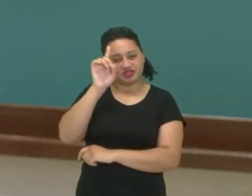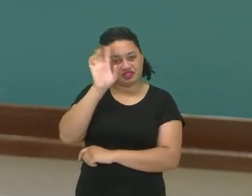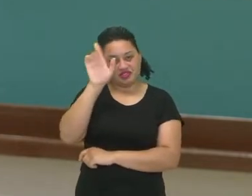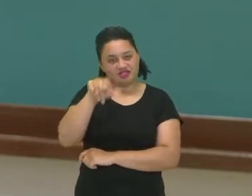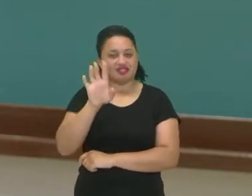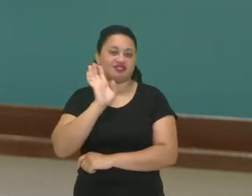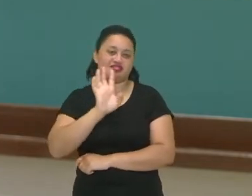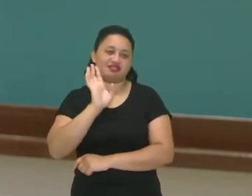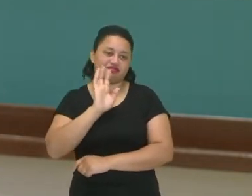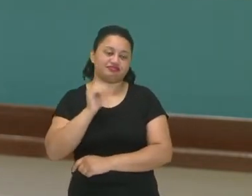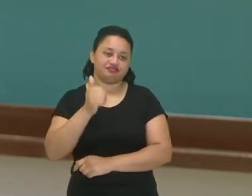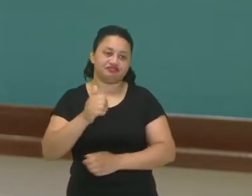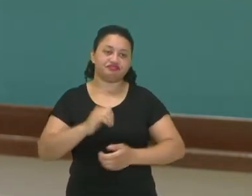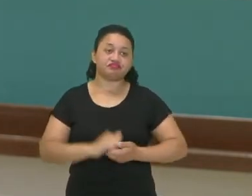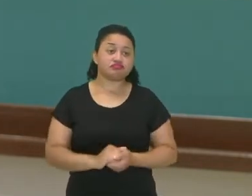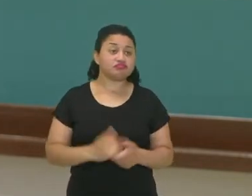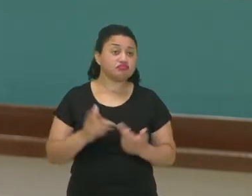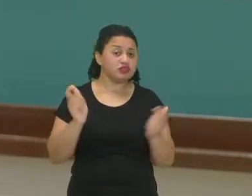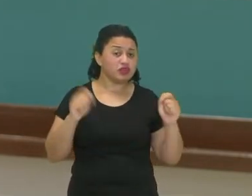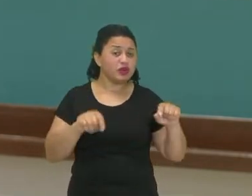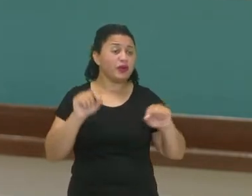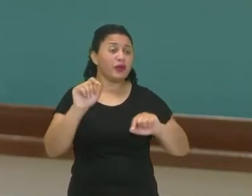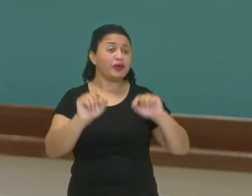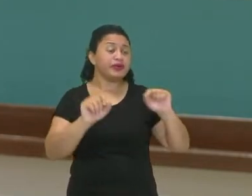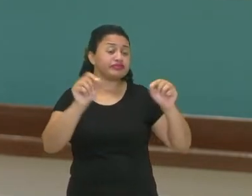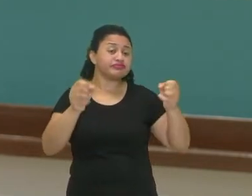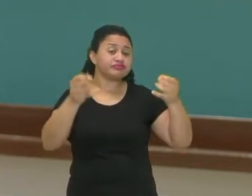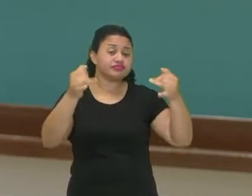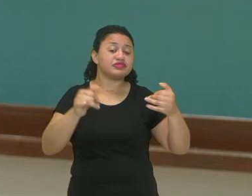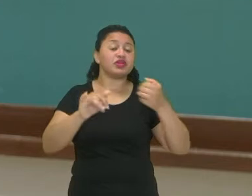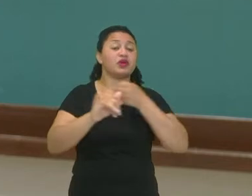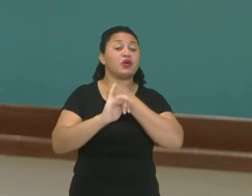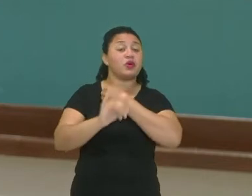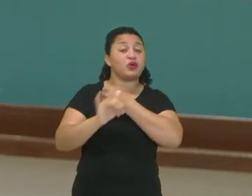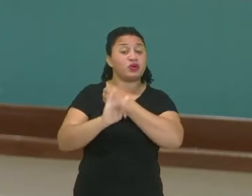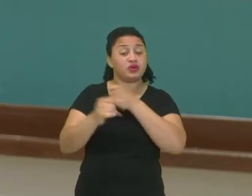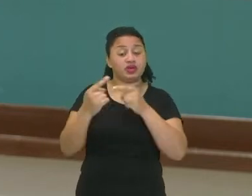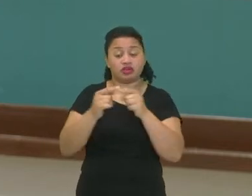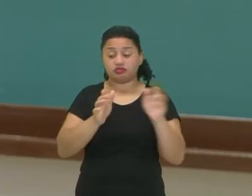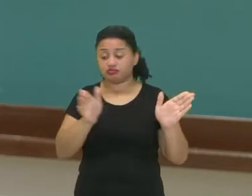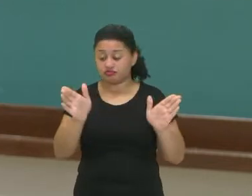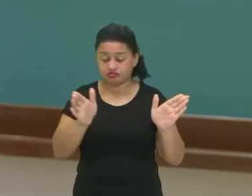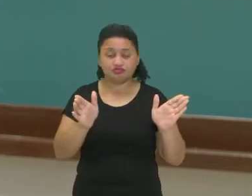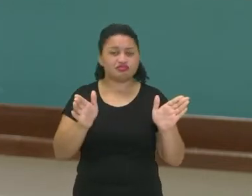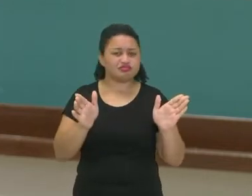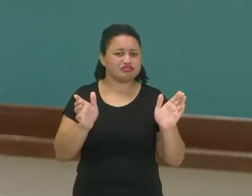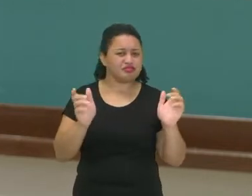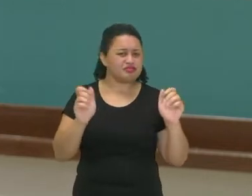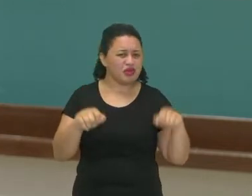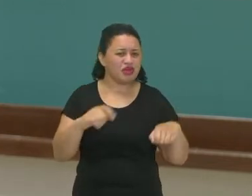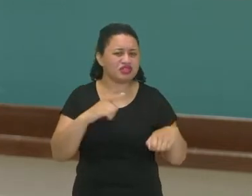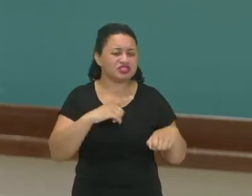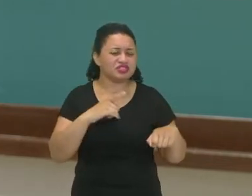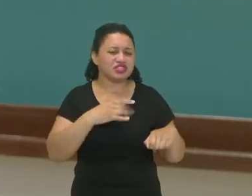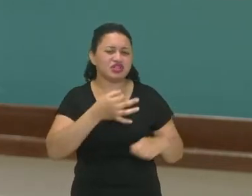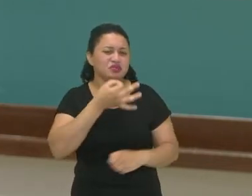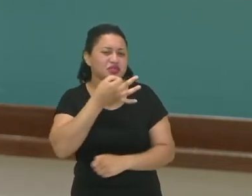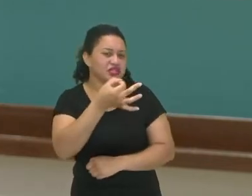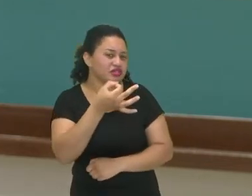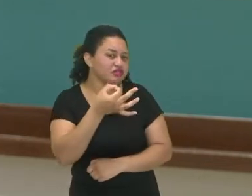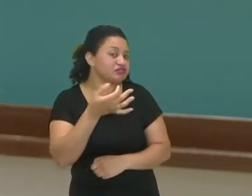legal. Seria então possível dizer que a crônica, para ela estar nesses dois mundos, ela pode apresentar uma